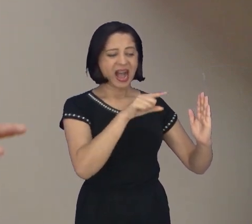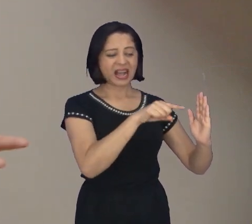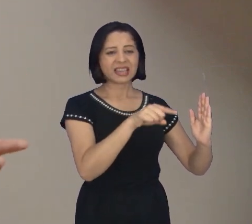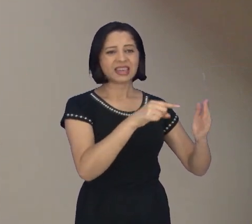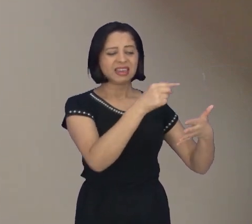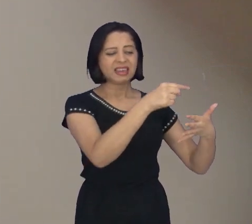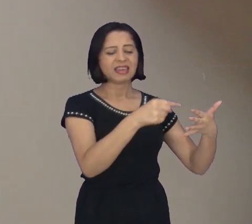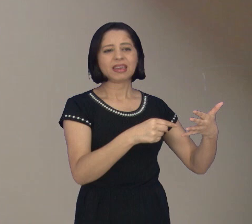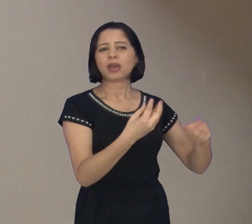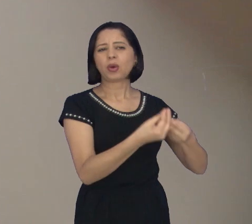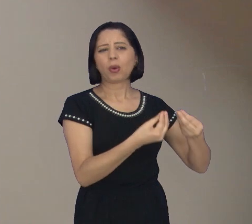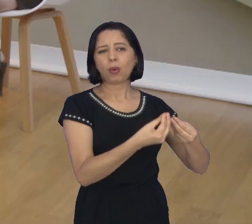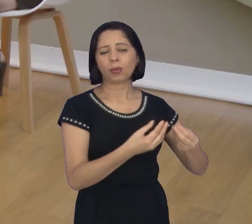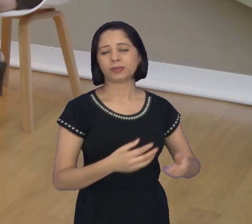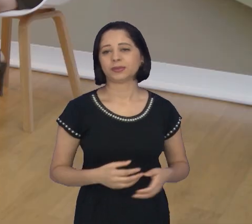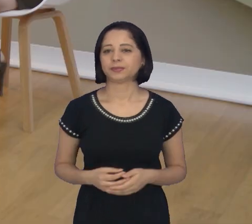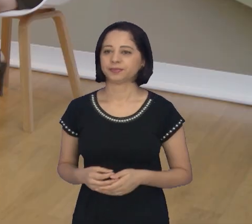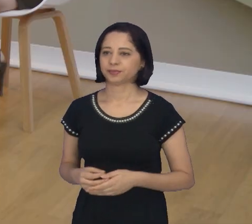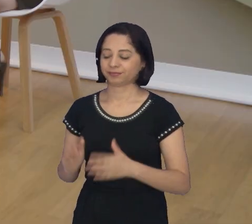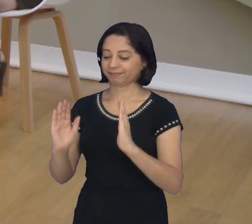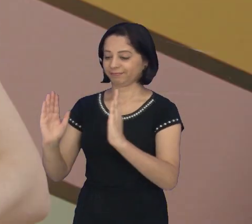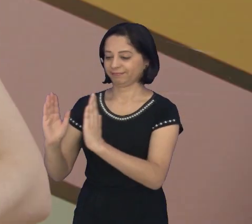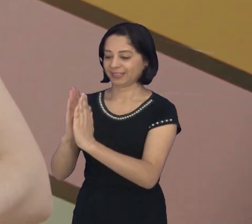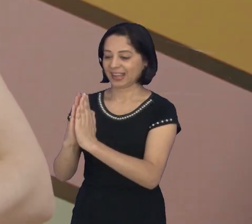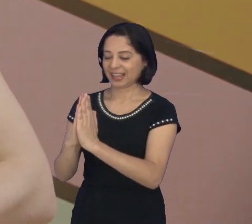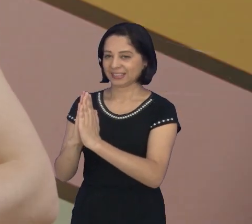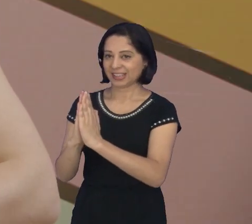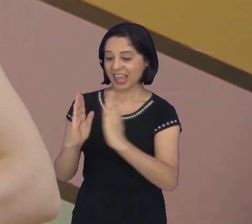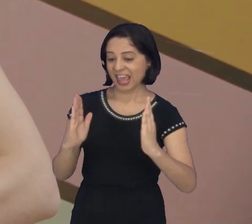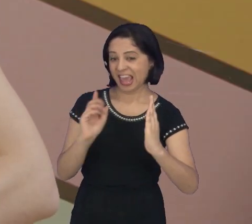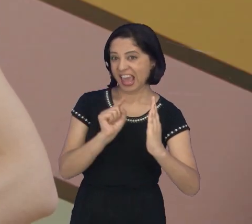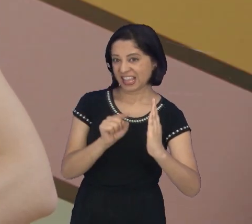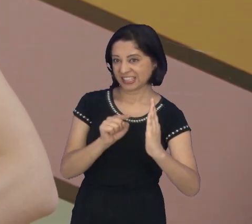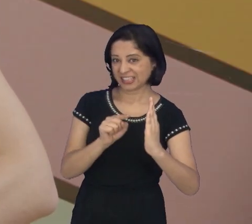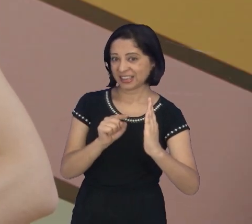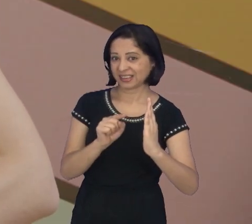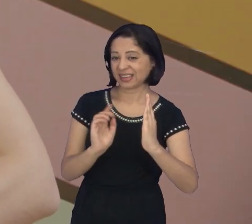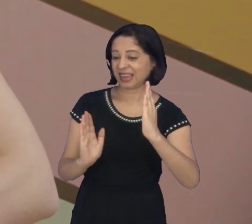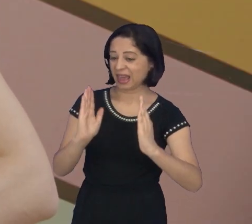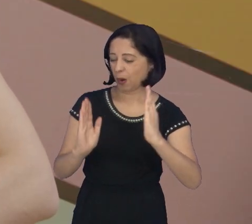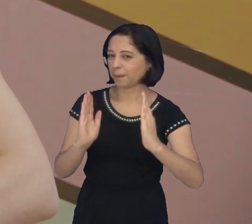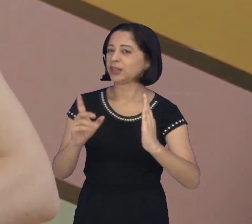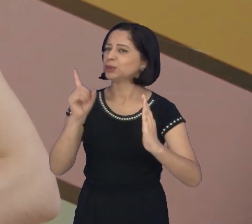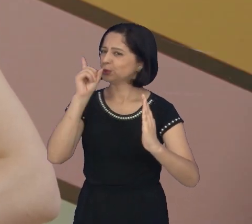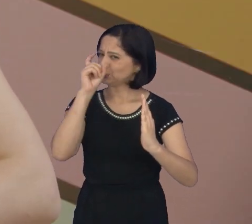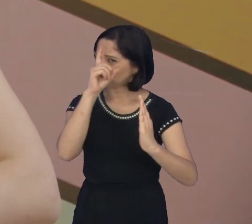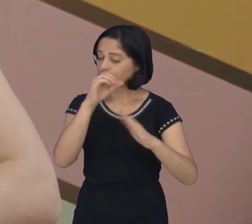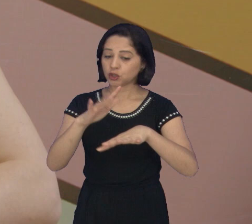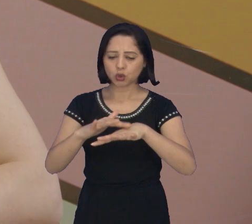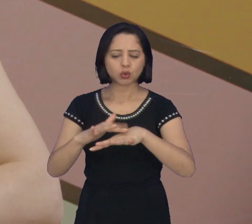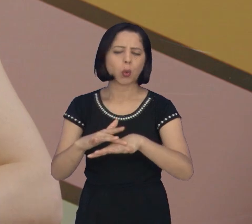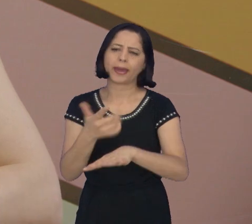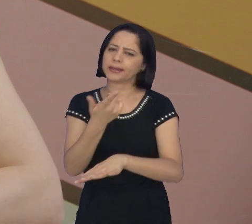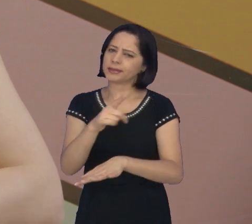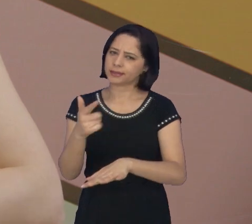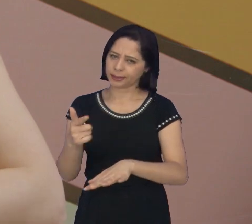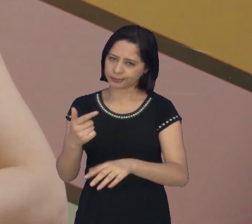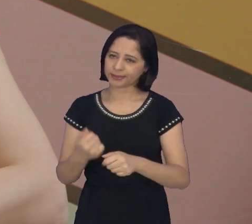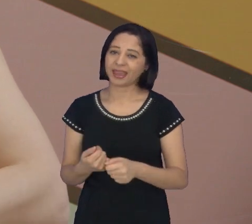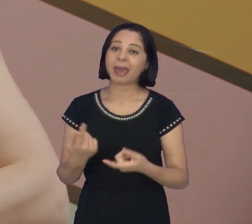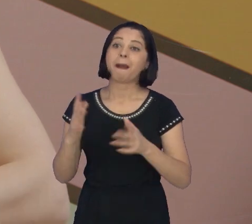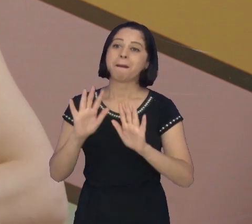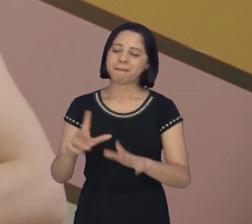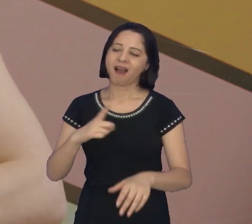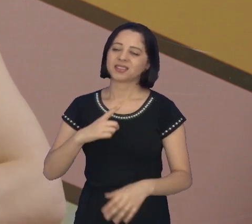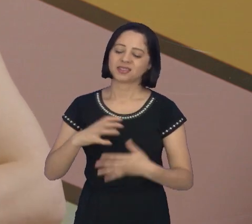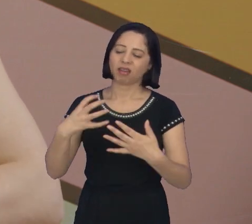como enfrentar esse período? O climatério ele não é uma doença, mas ele é um período difícil para a maioria das mulheres, porque ele vem acompanhado de uma